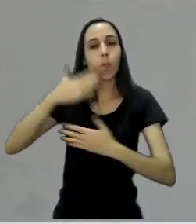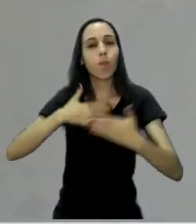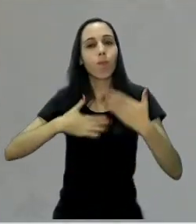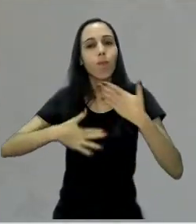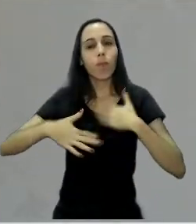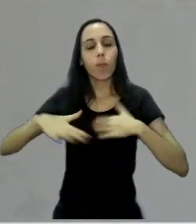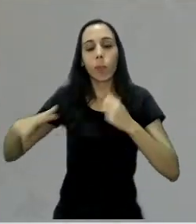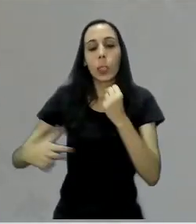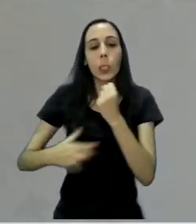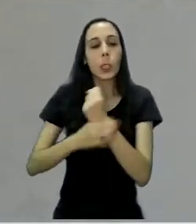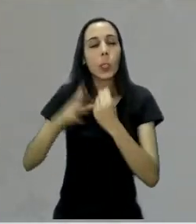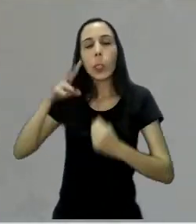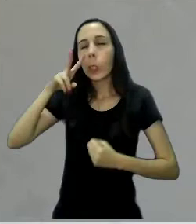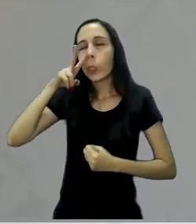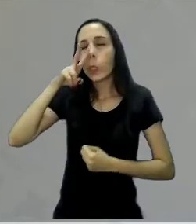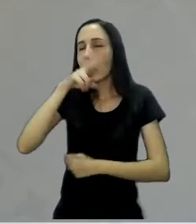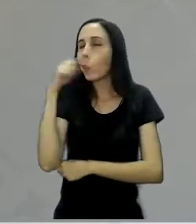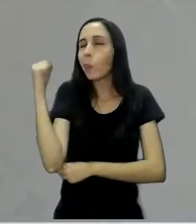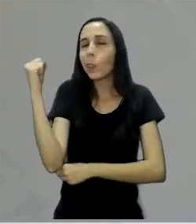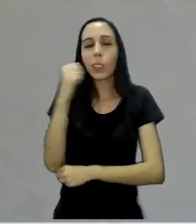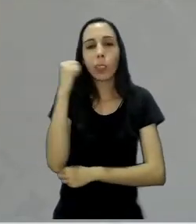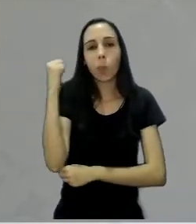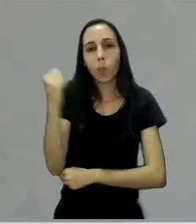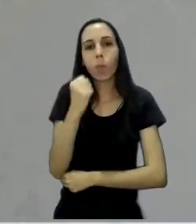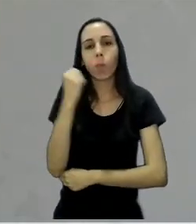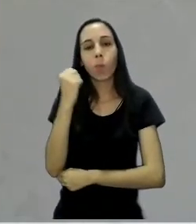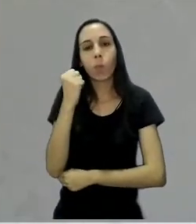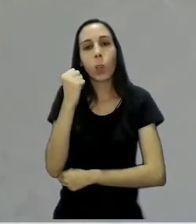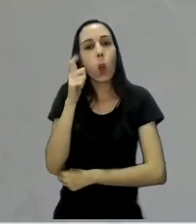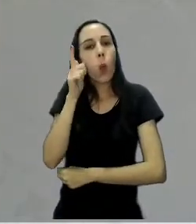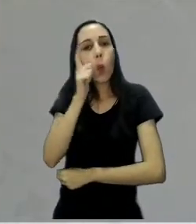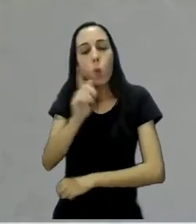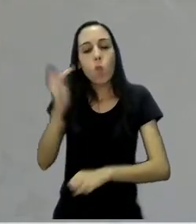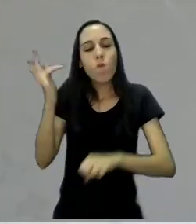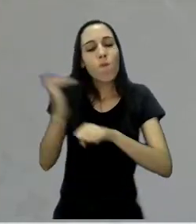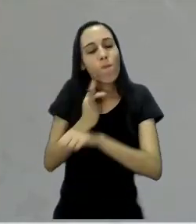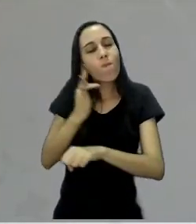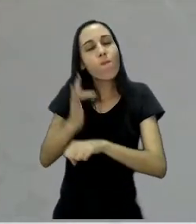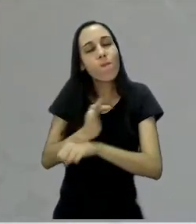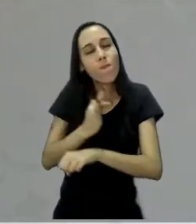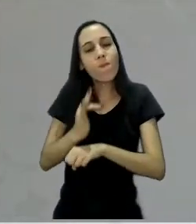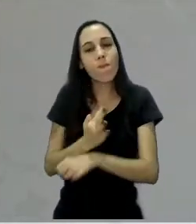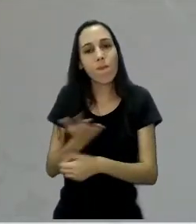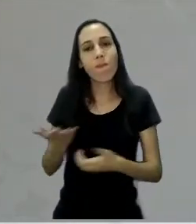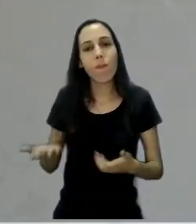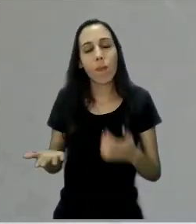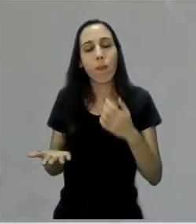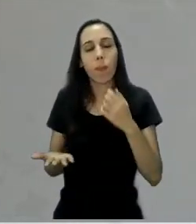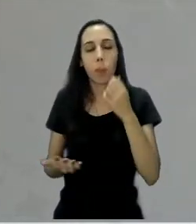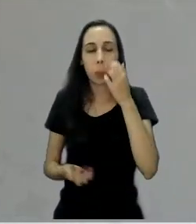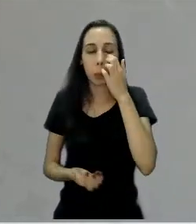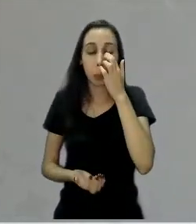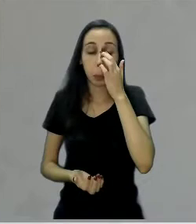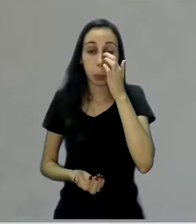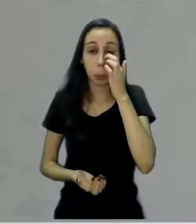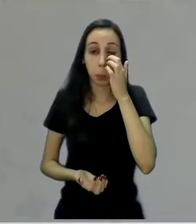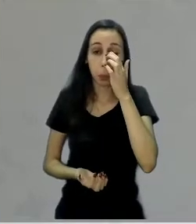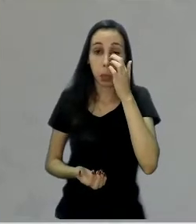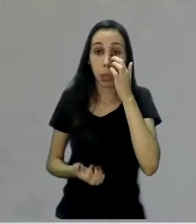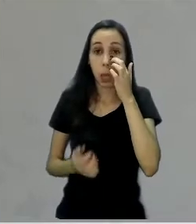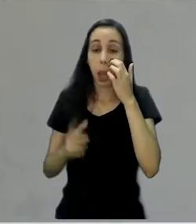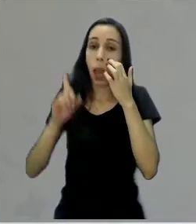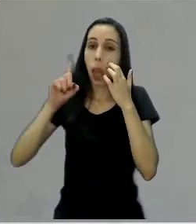Santo, que nos dá essa fortaleza, essa força de aguentar a tribulação.